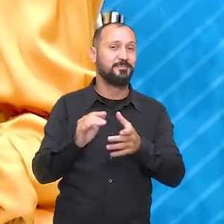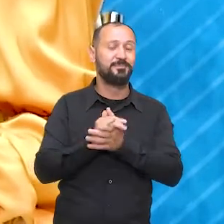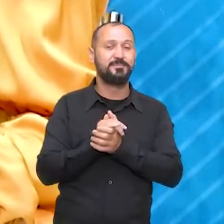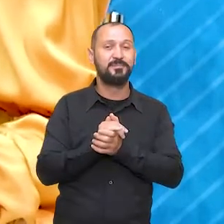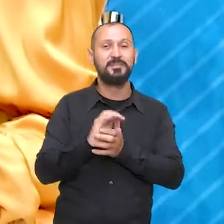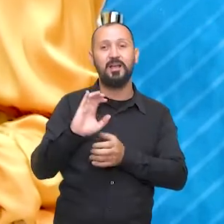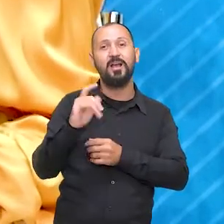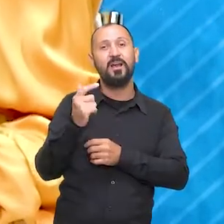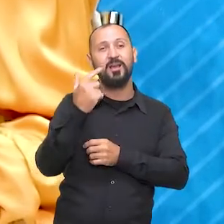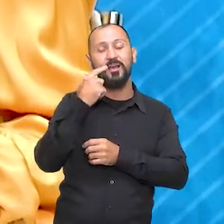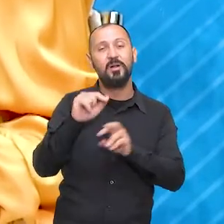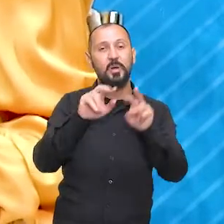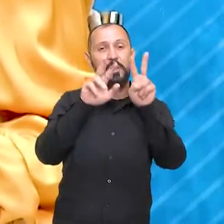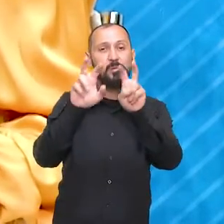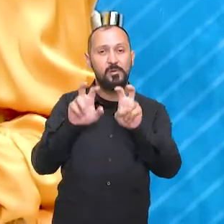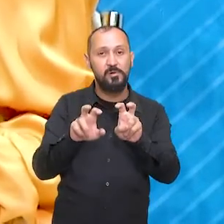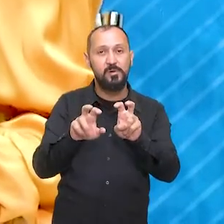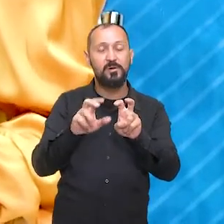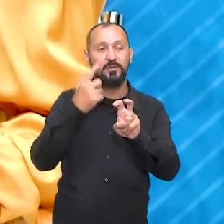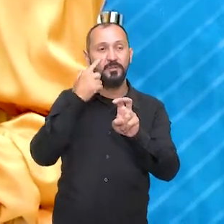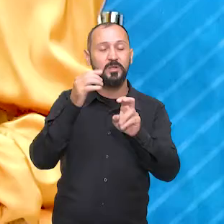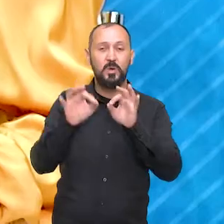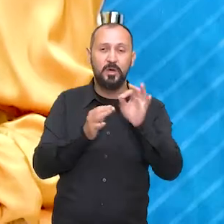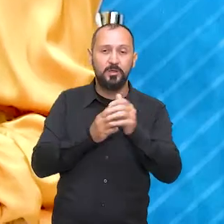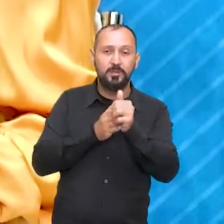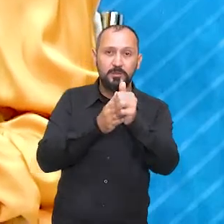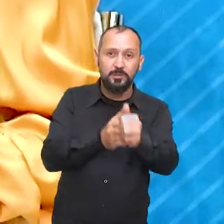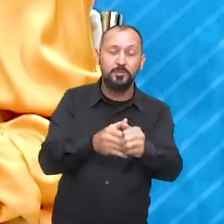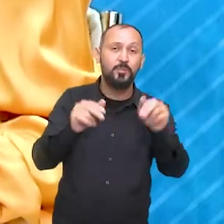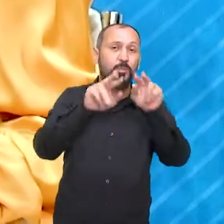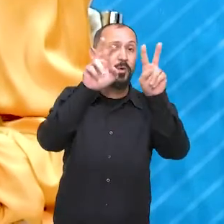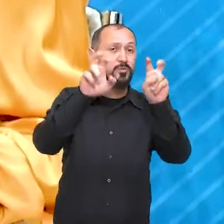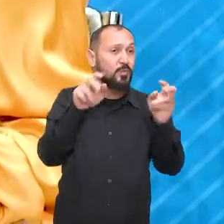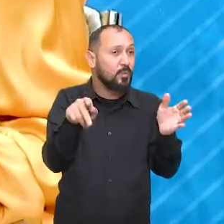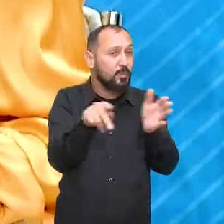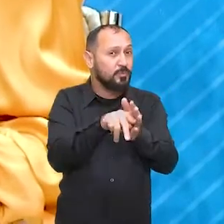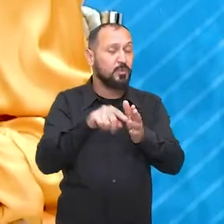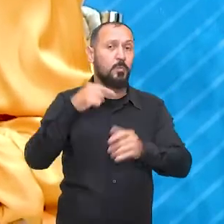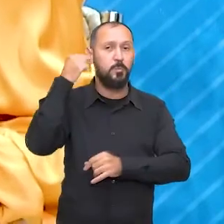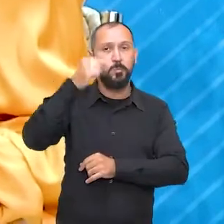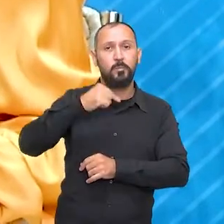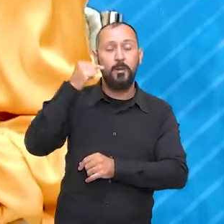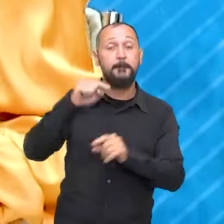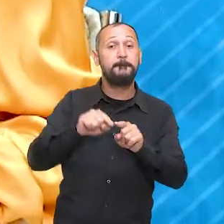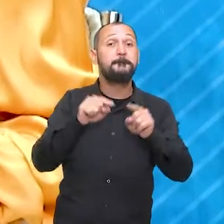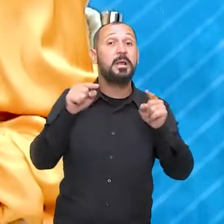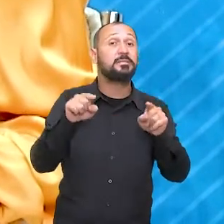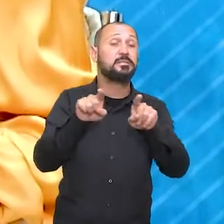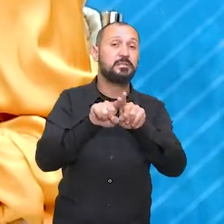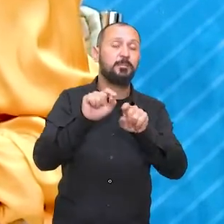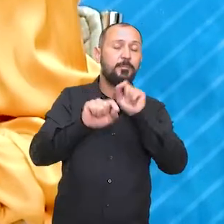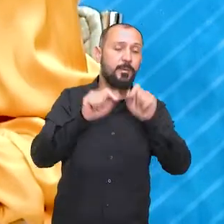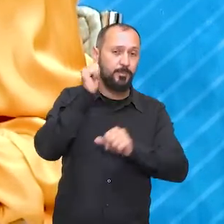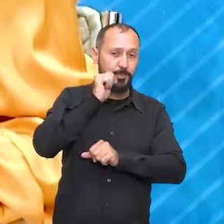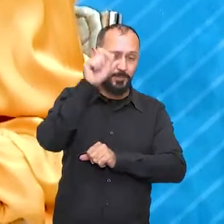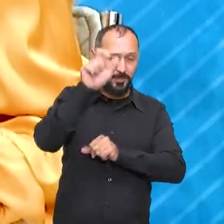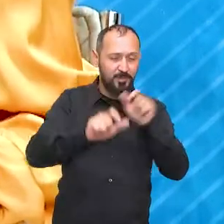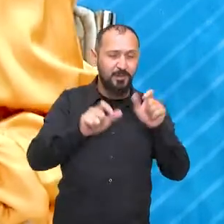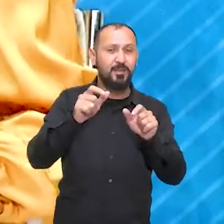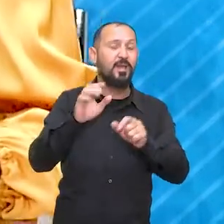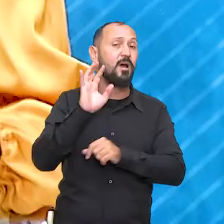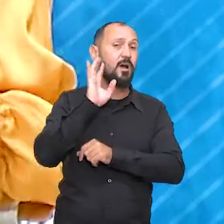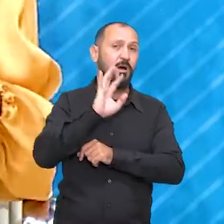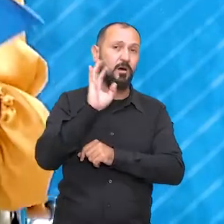Então, é evidente que as pautas são direcionadas para os assuntos voltados para o direito, mas também para a mulher. Então,